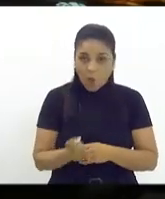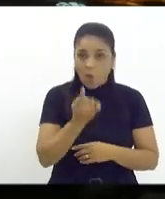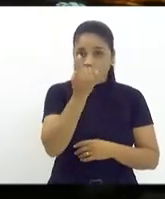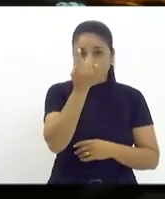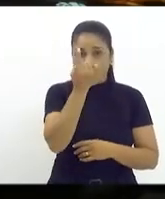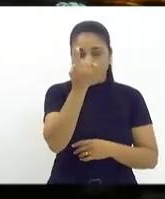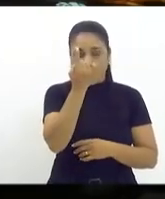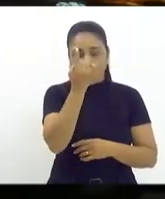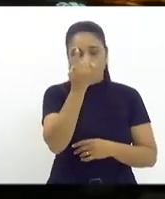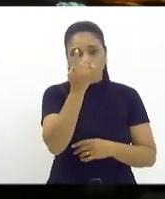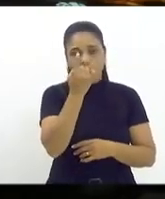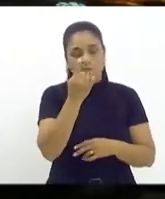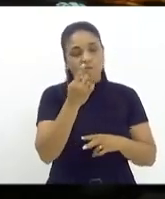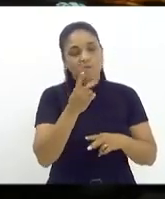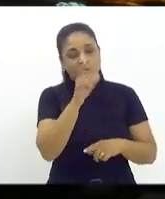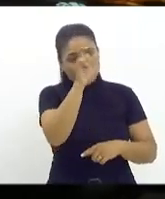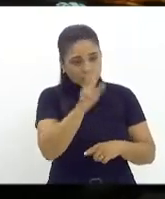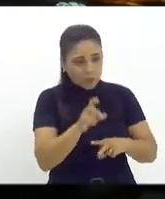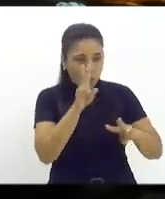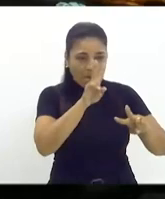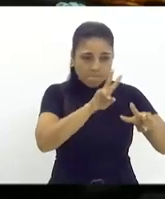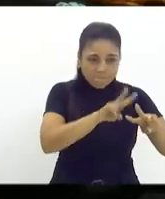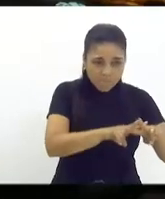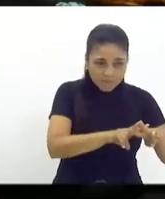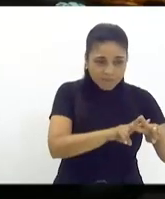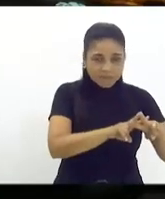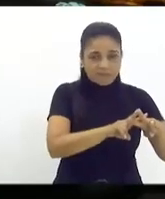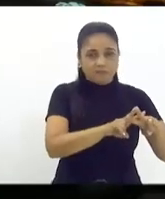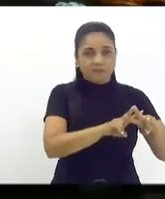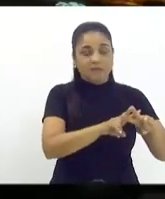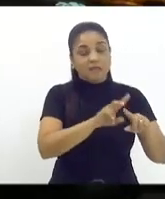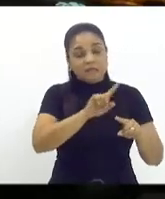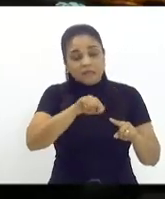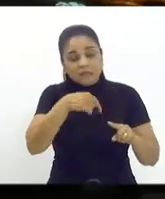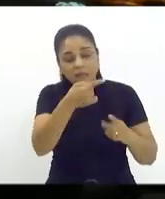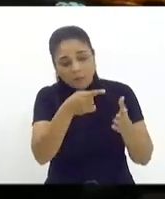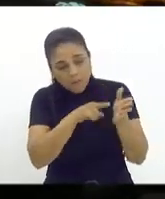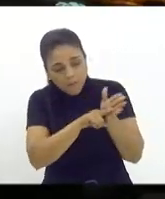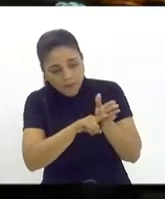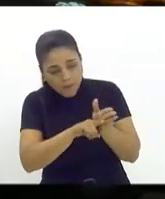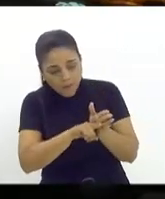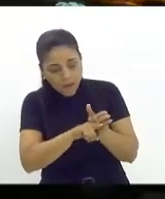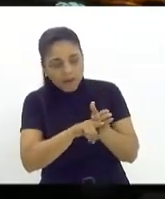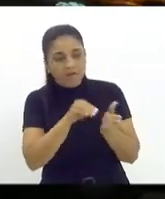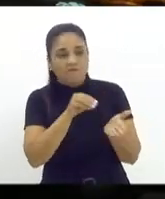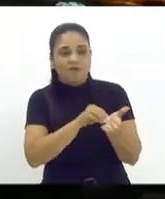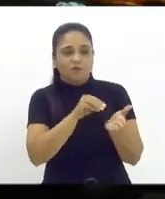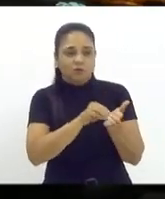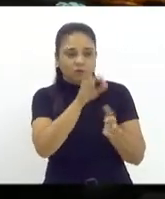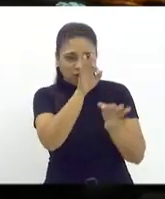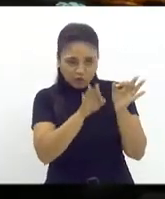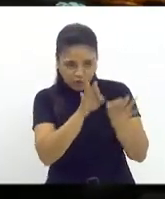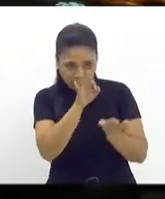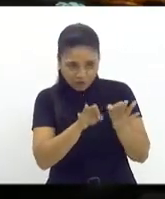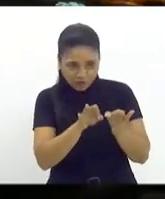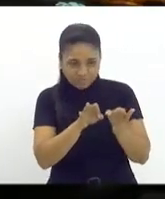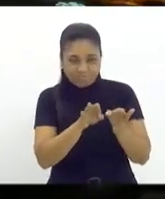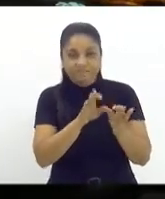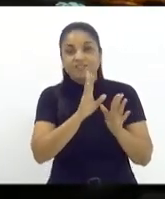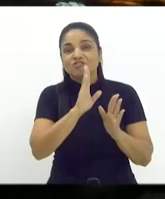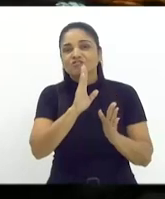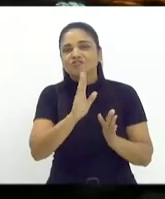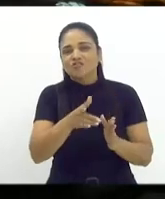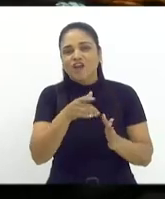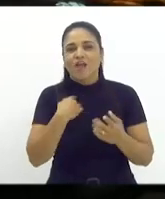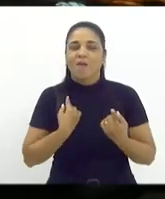privação de liberdade que é depois verificado como injustiça esse caso já deve